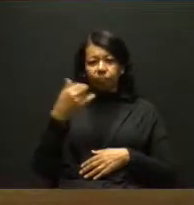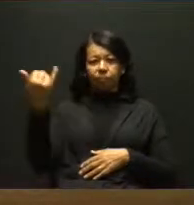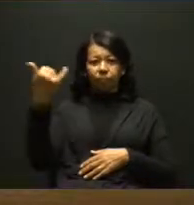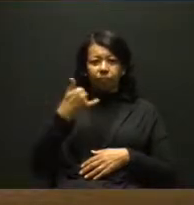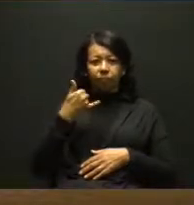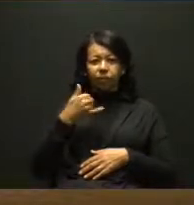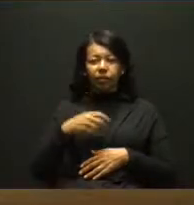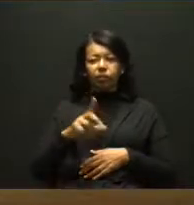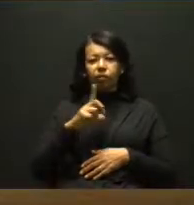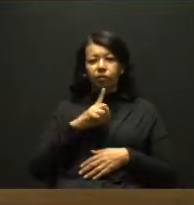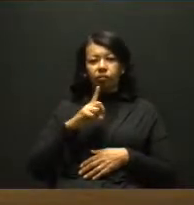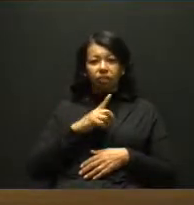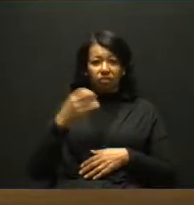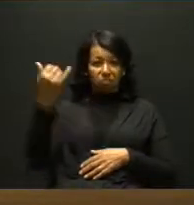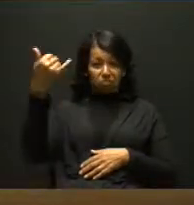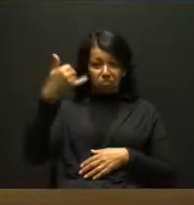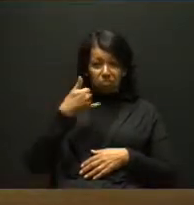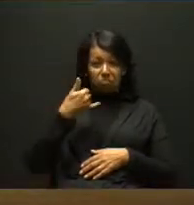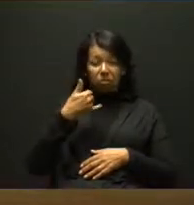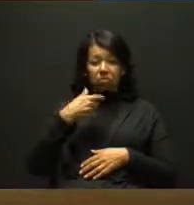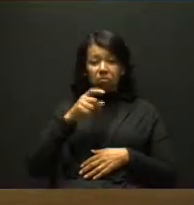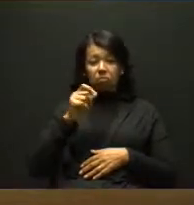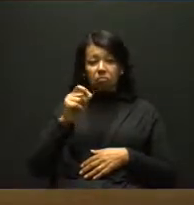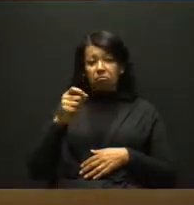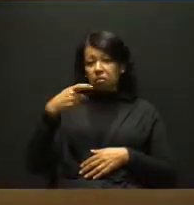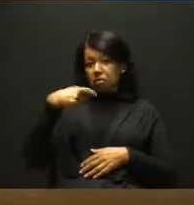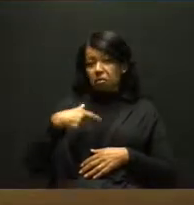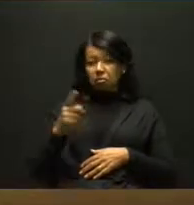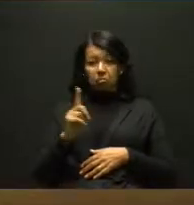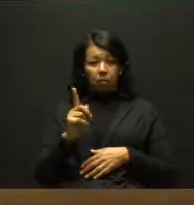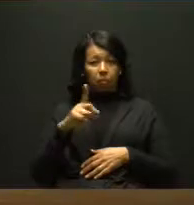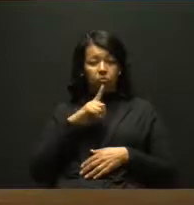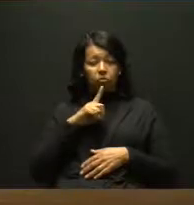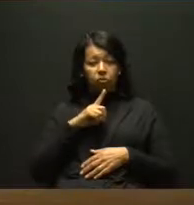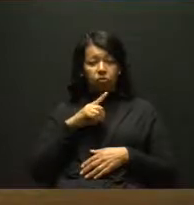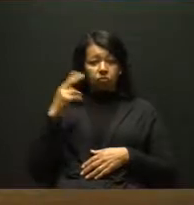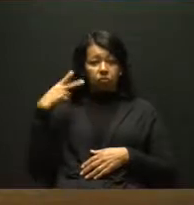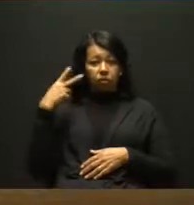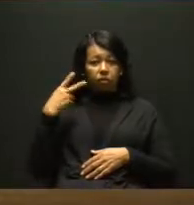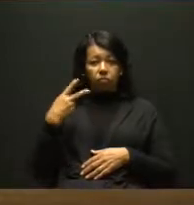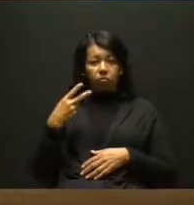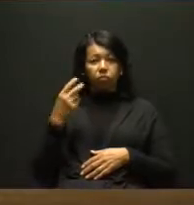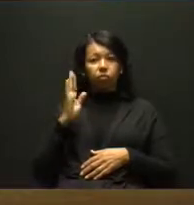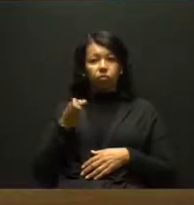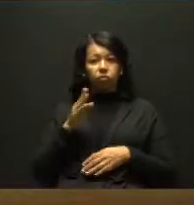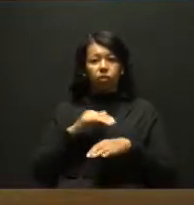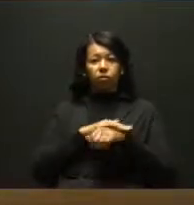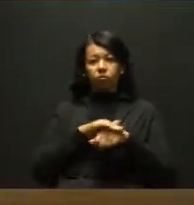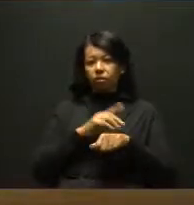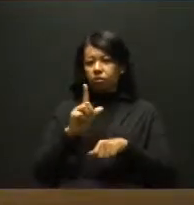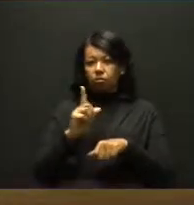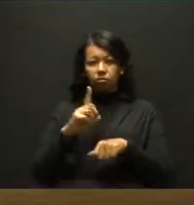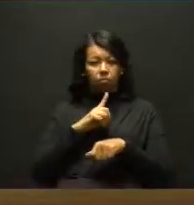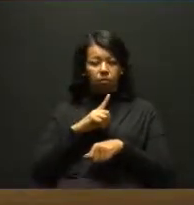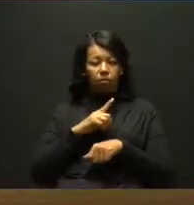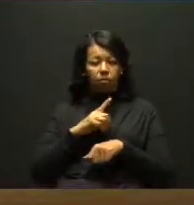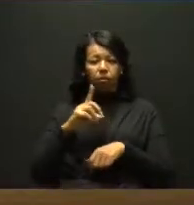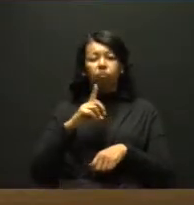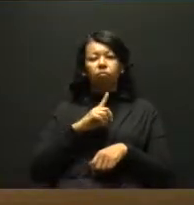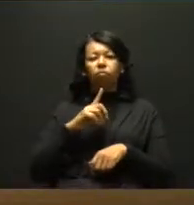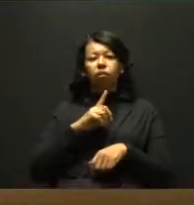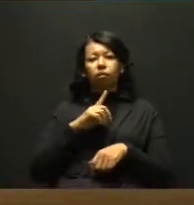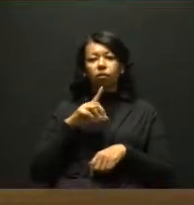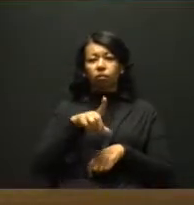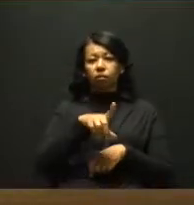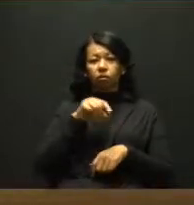dessa informação ou não e outros vereadores que eu já conversei não teve então existe a preferência